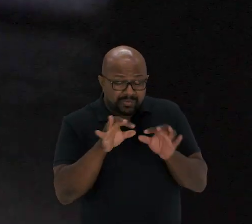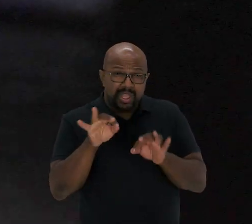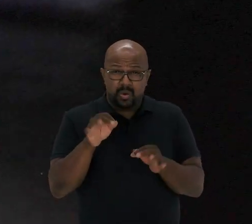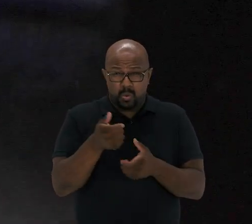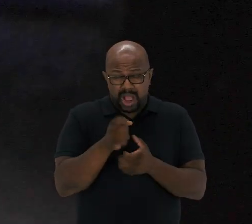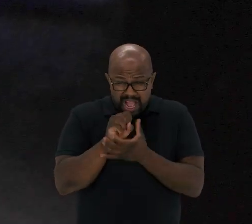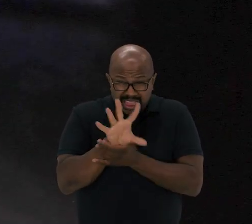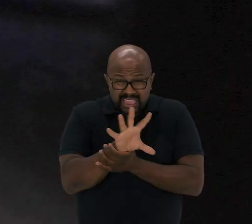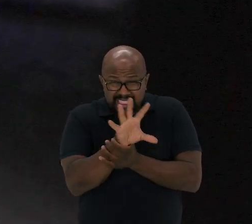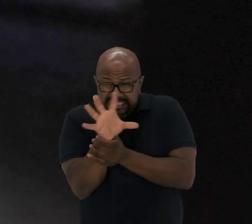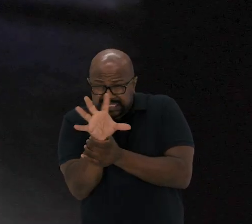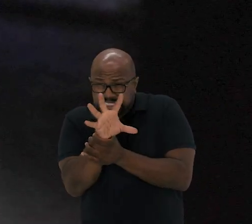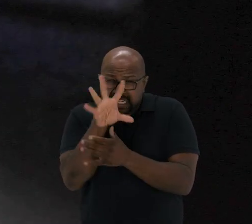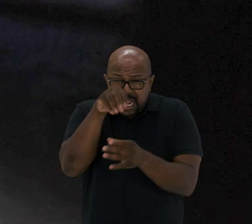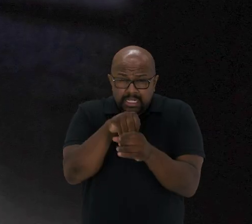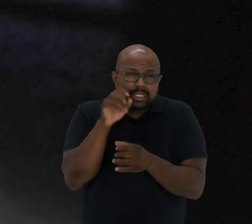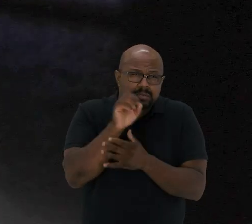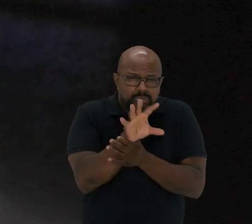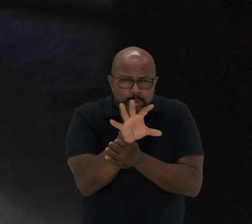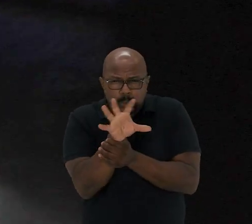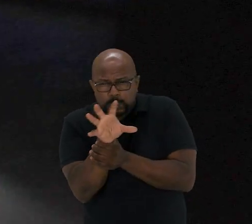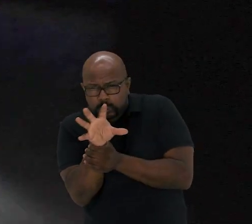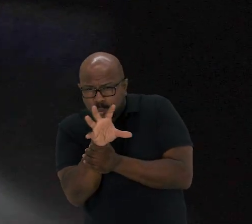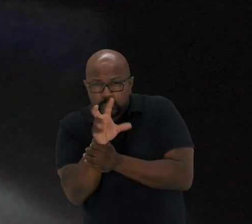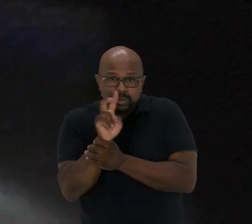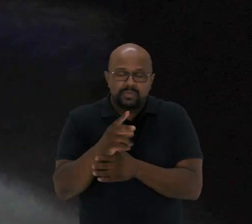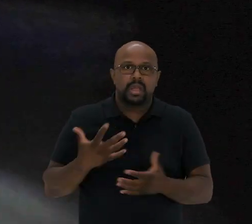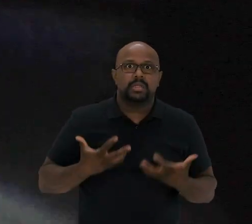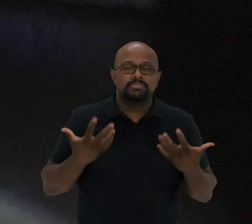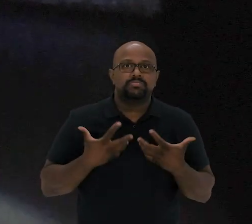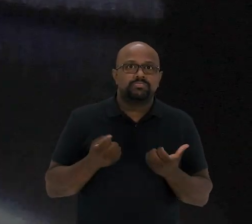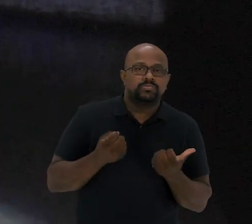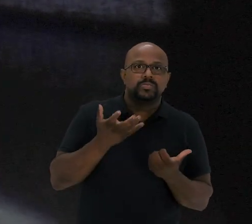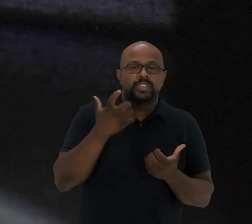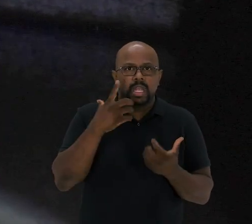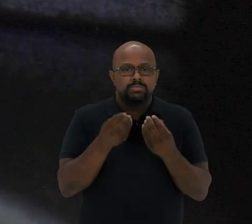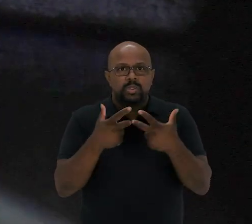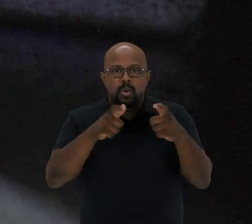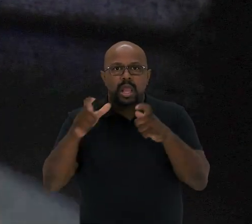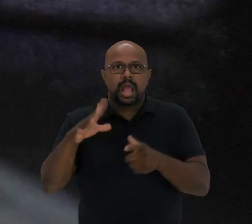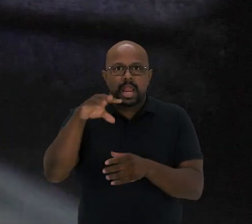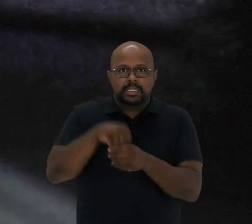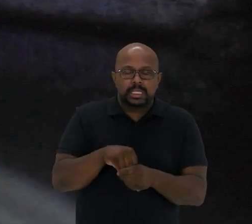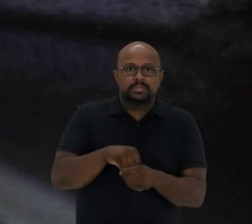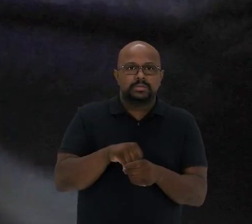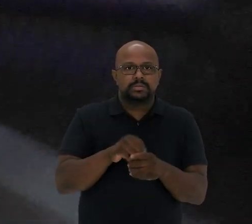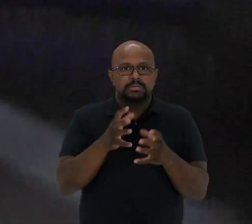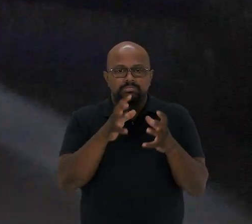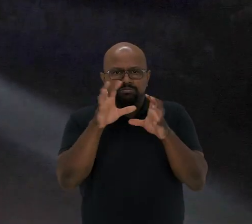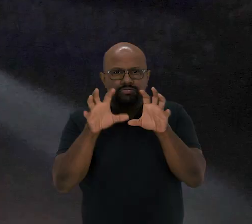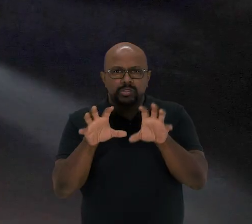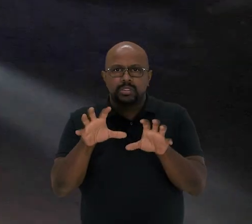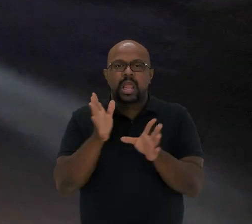ver com a lanterna lá de dentro depois, e que a gente ficou muito entusiasmado que enxergamos locais lá dentro, uma